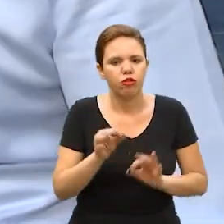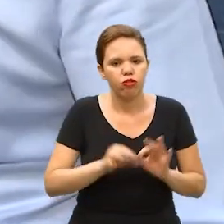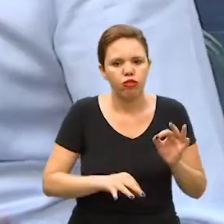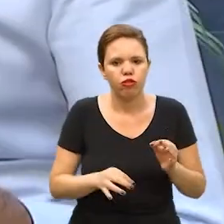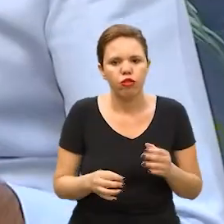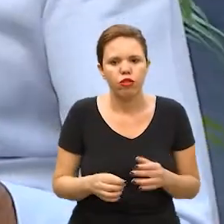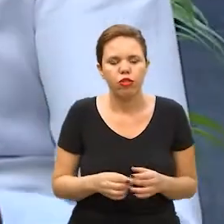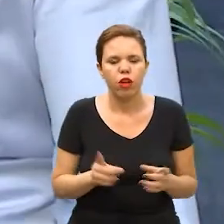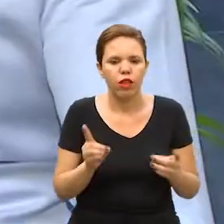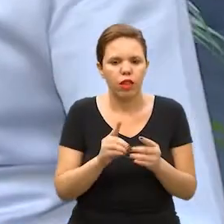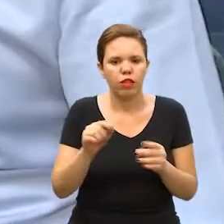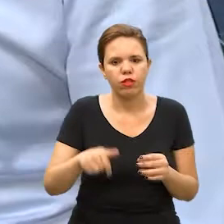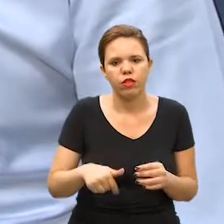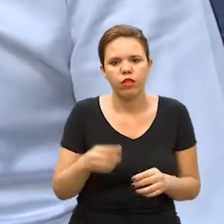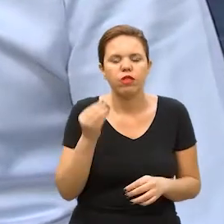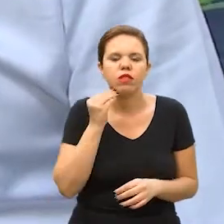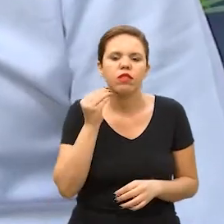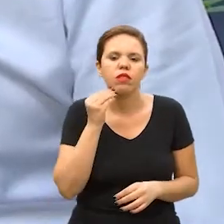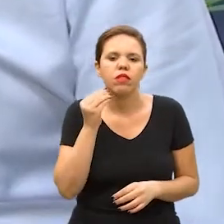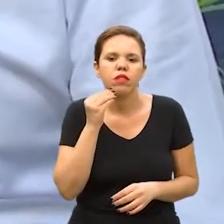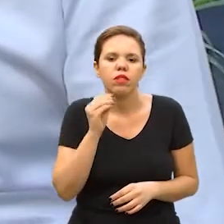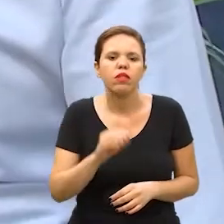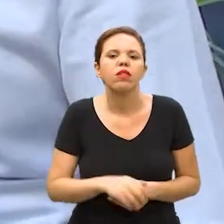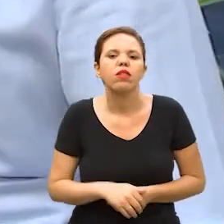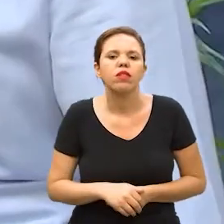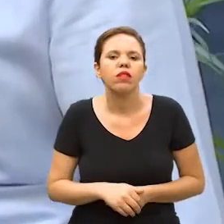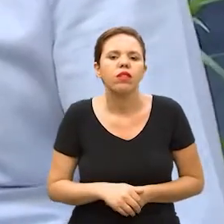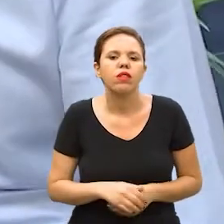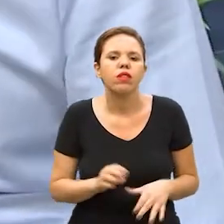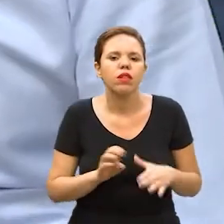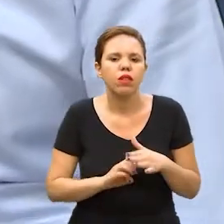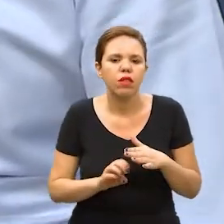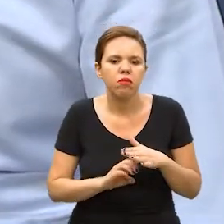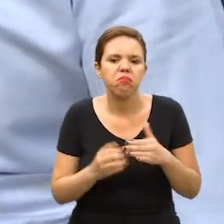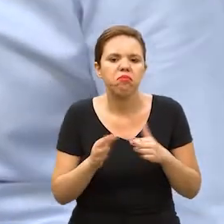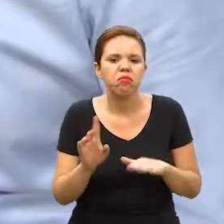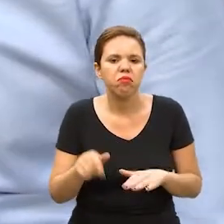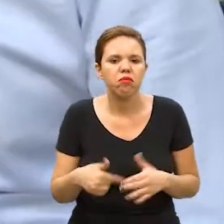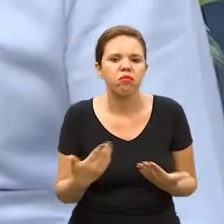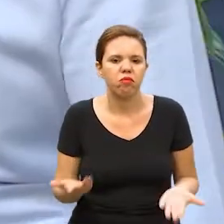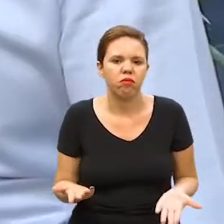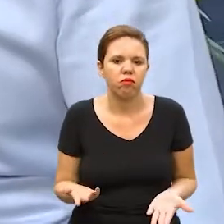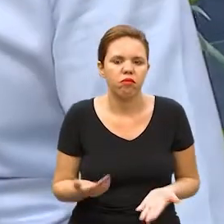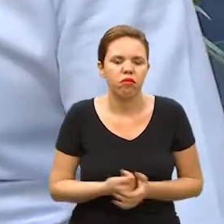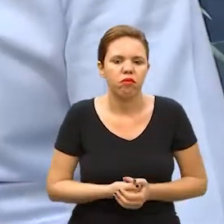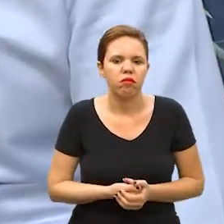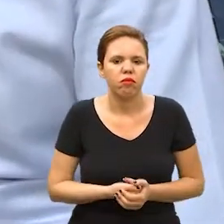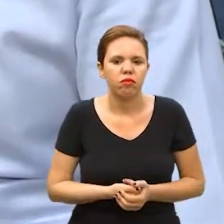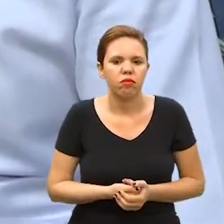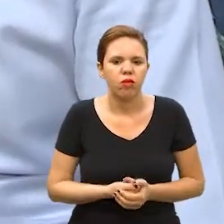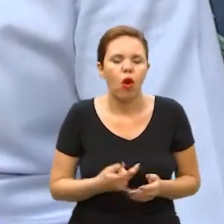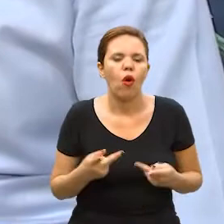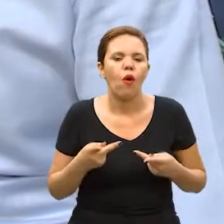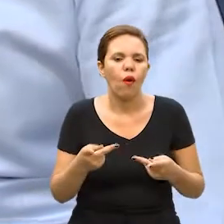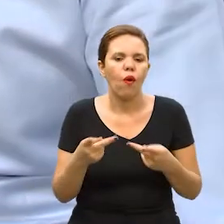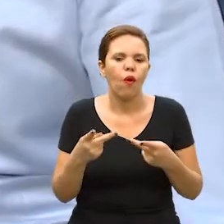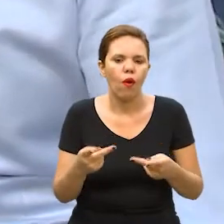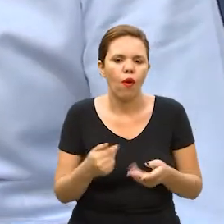uma consultoria, isso aqui é oportunidade para empresarial. E aí ele convida